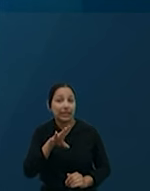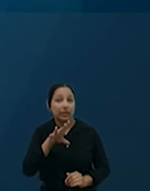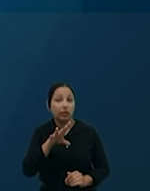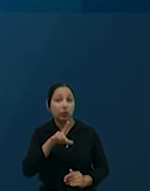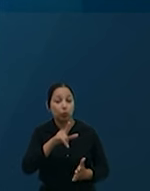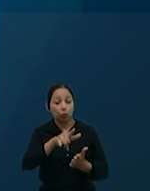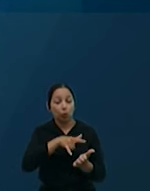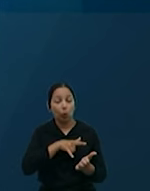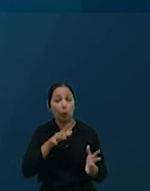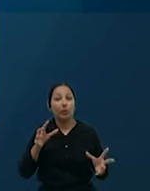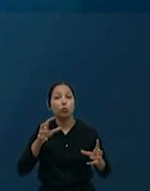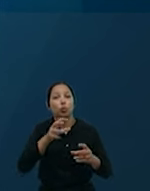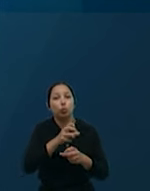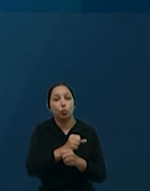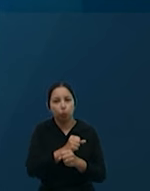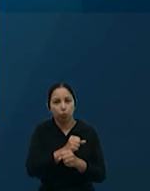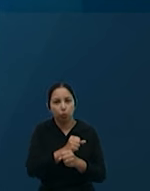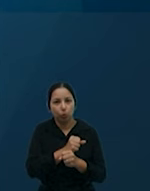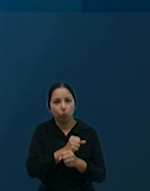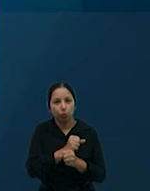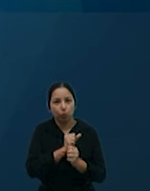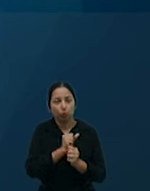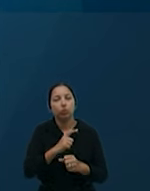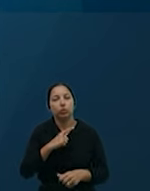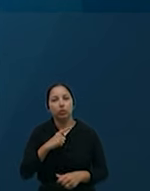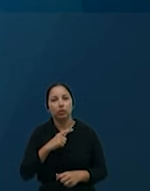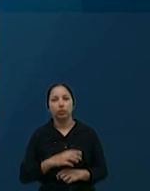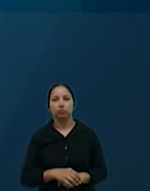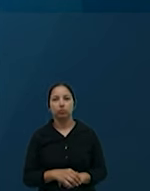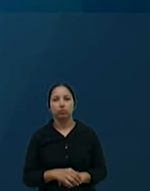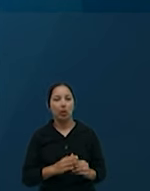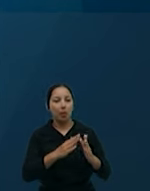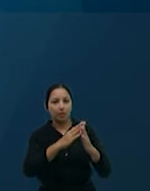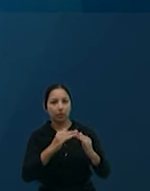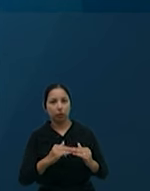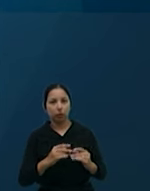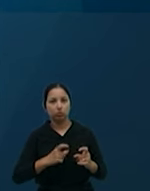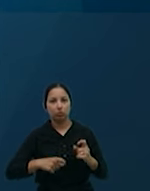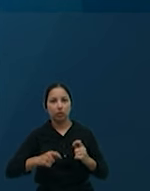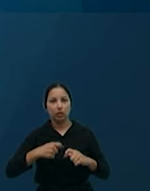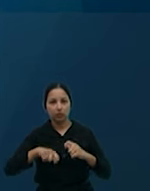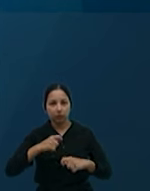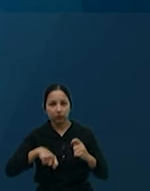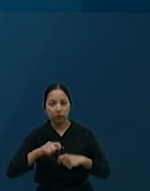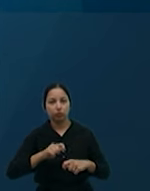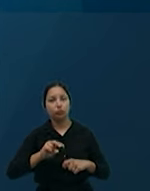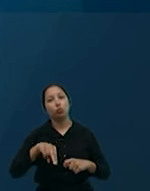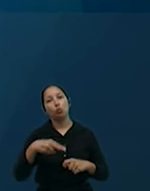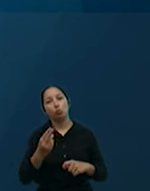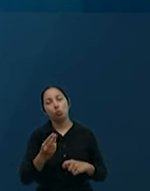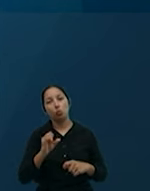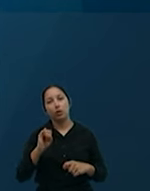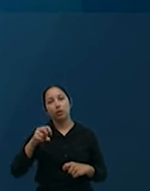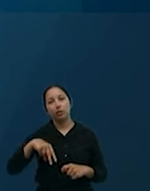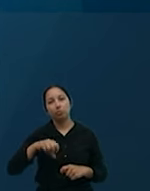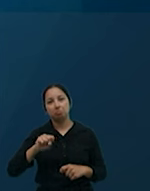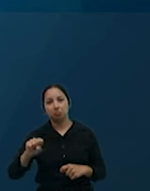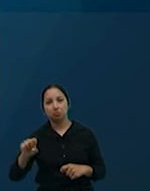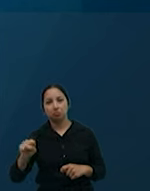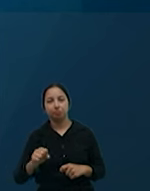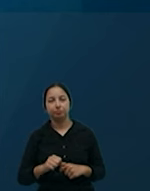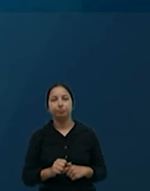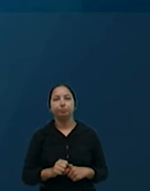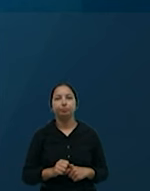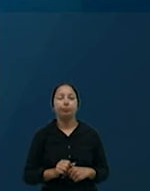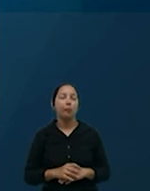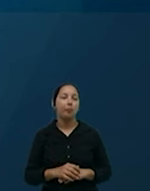seria o requerimento administrativo ou seria a citação do INSS. Entretanto, acolhendo a argumentação que o INSS